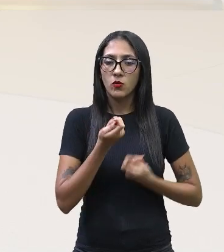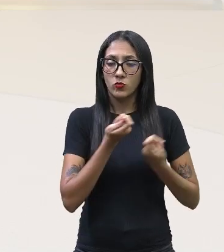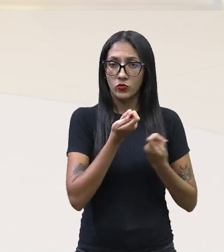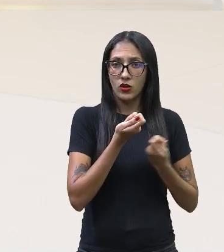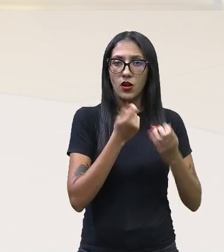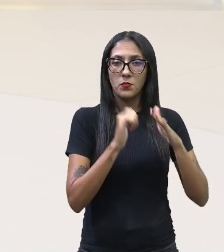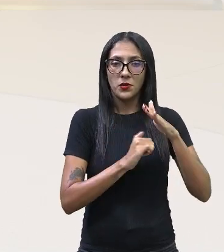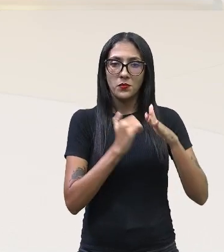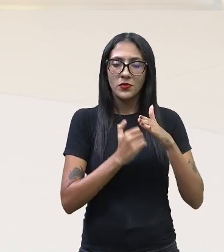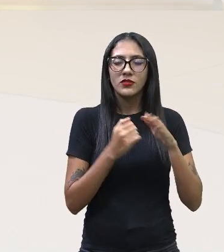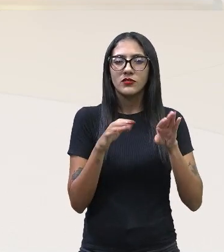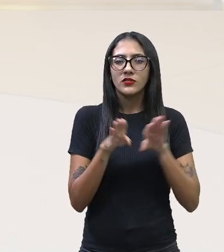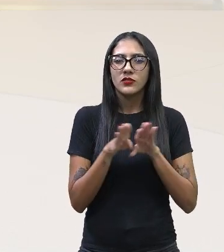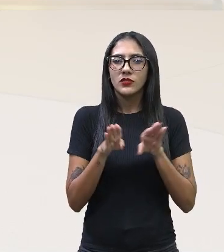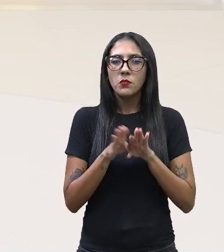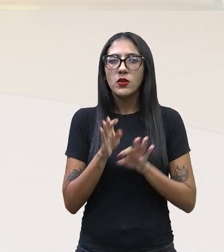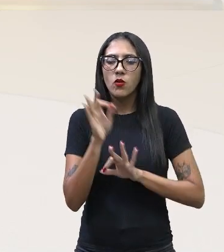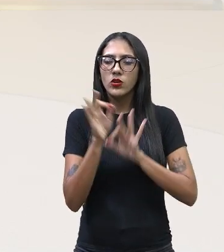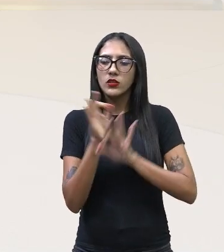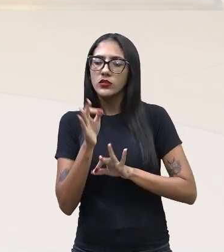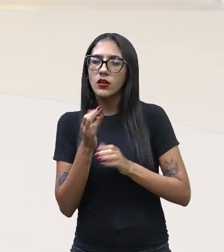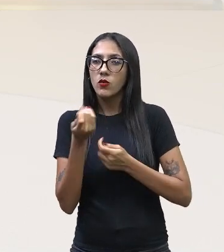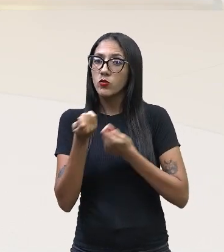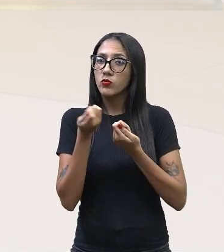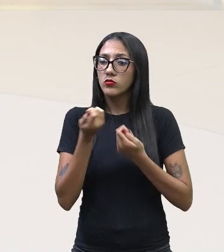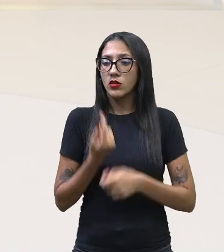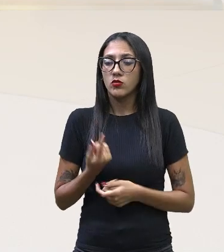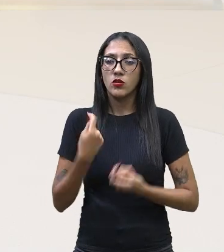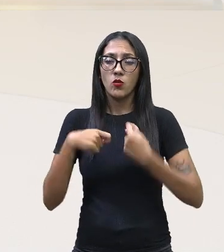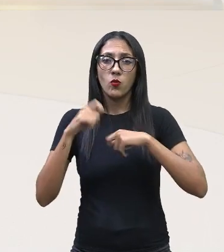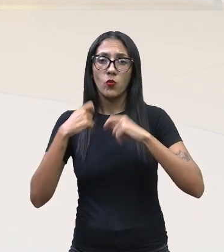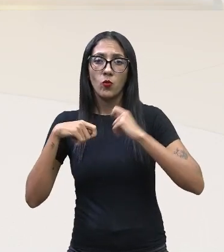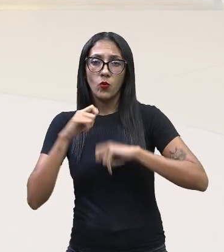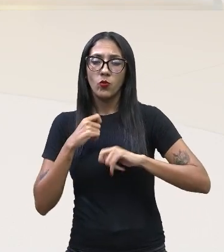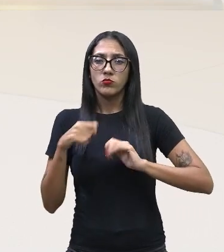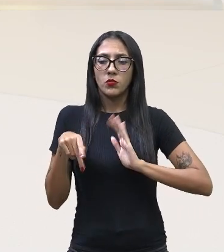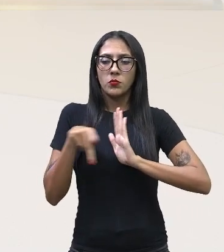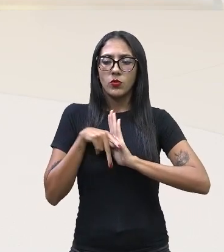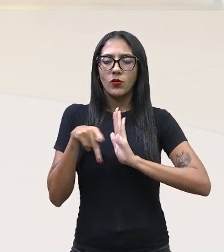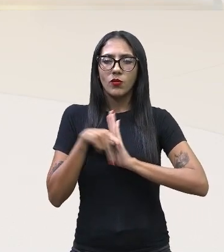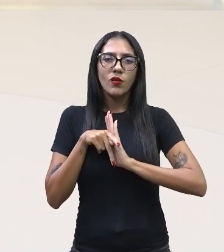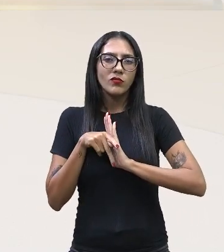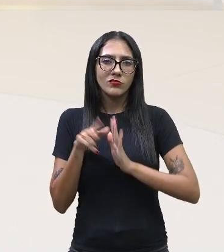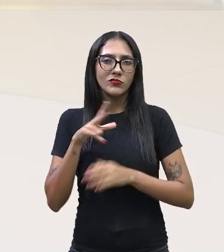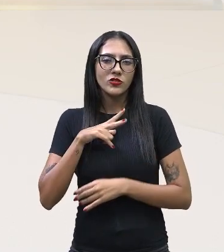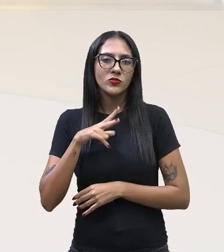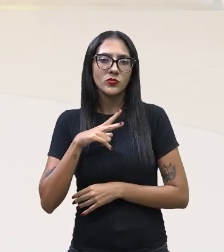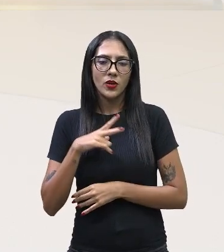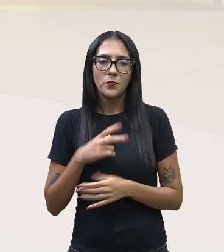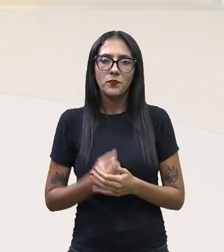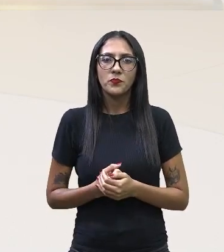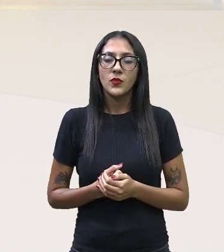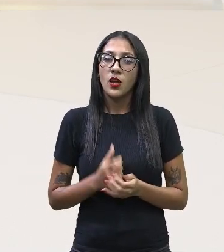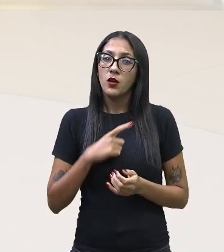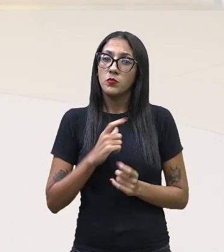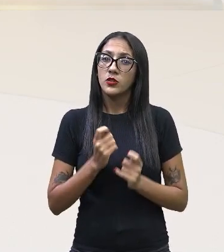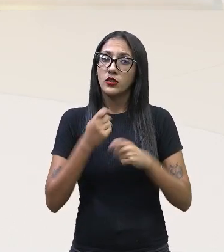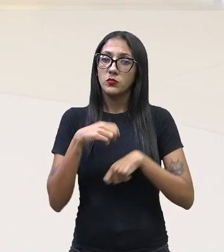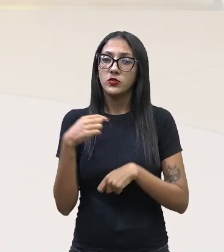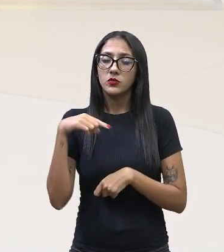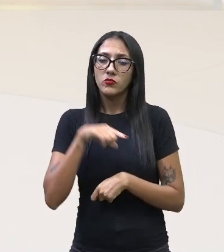mas para também gerir a sua própria situação financeira, né? Os seus próprios recursos, para que você consiga